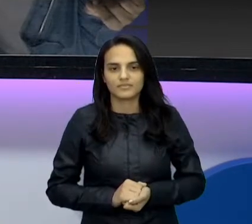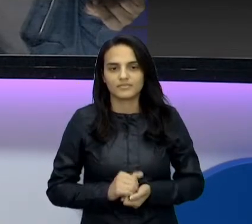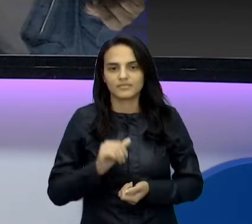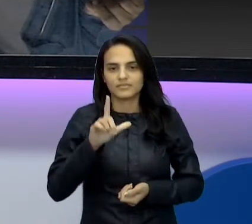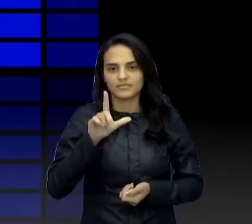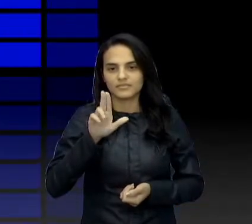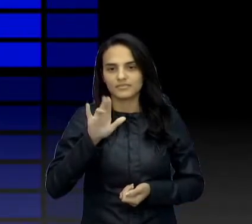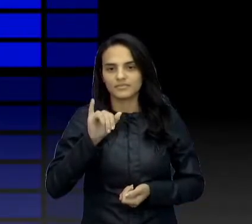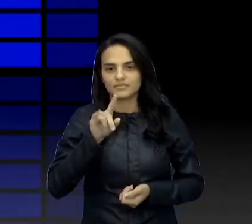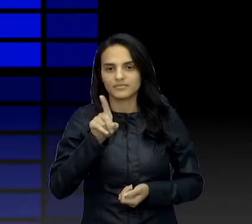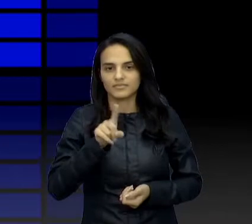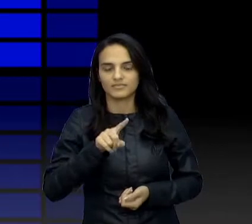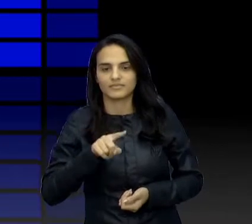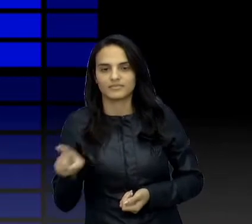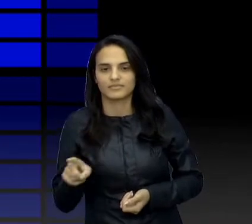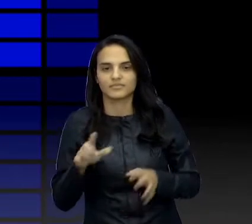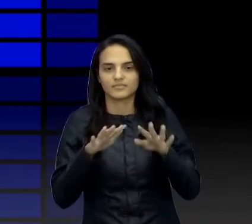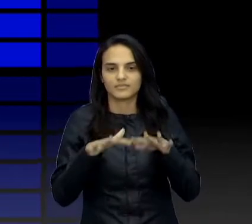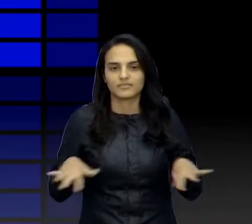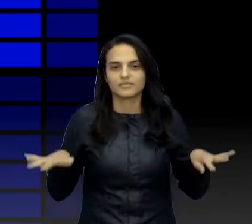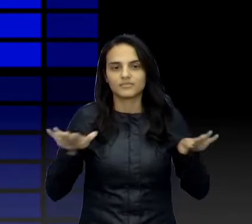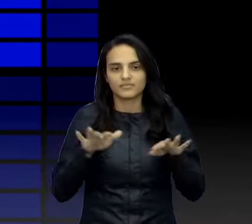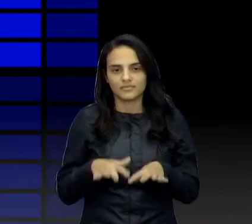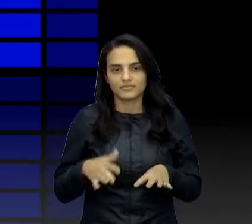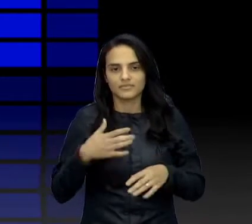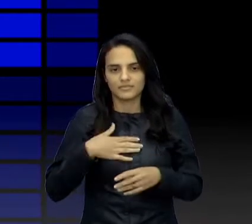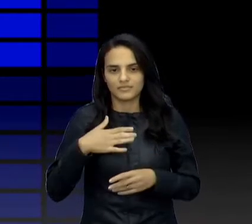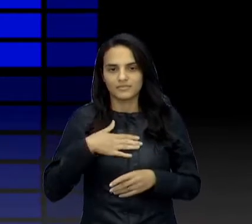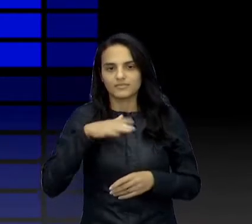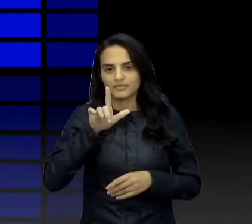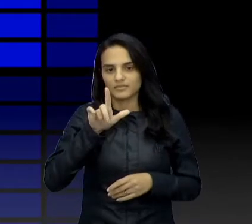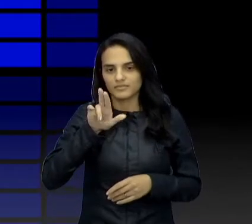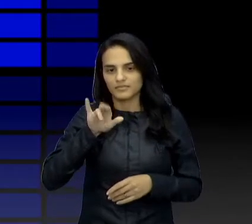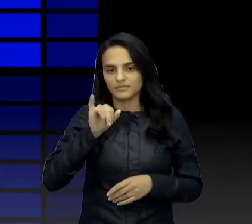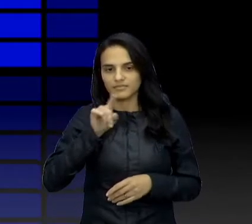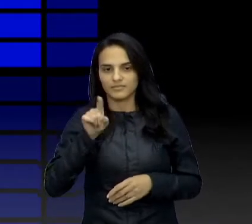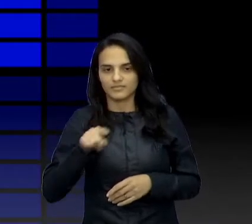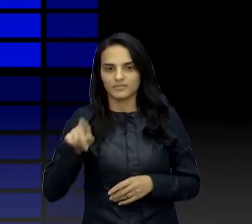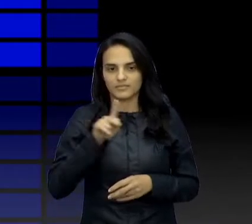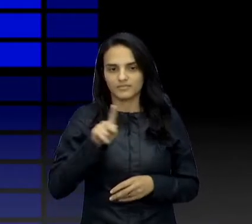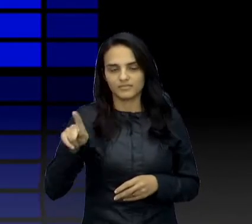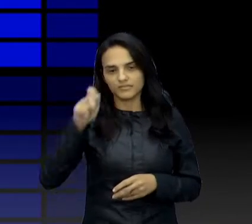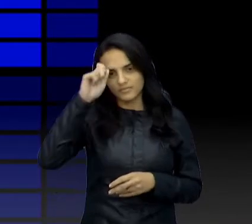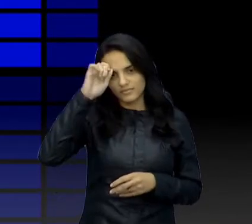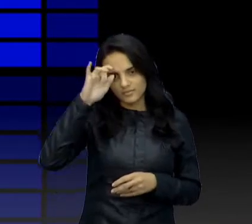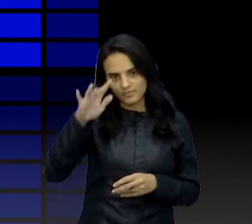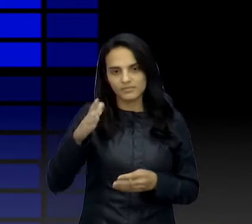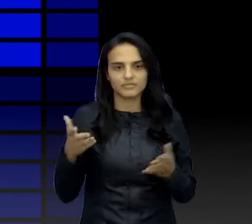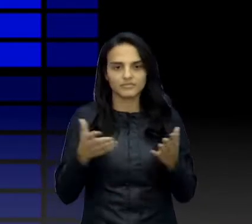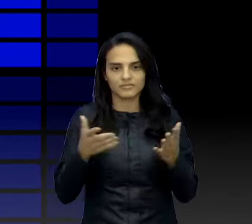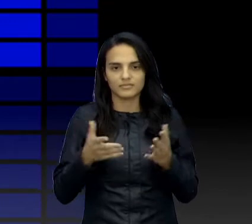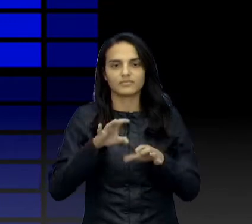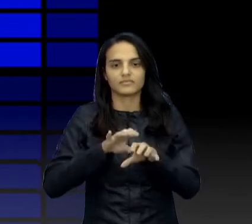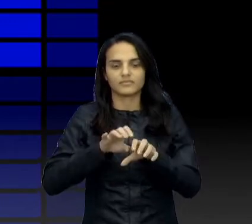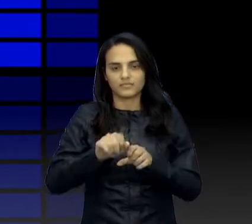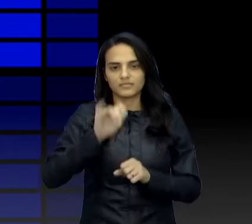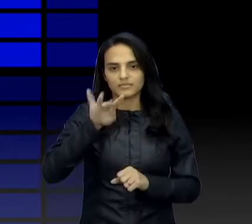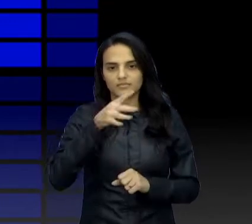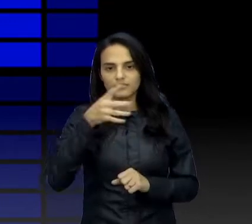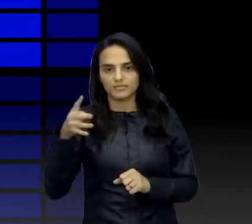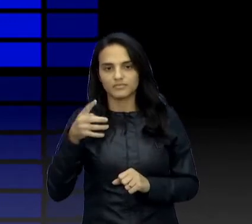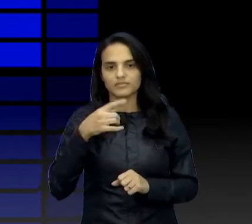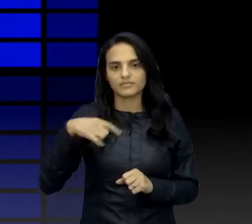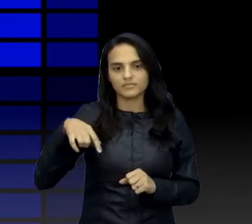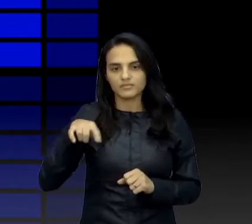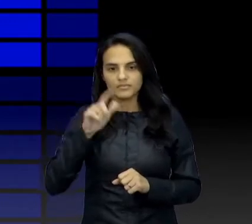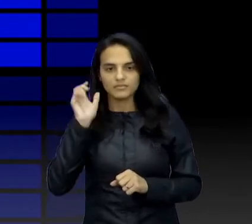Luiz? Salve, salve a todas e todos, eu sou Luiz, professor de filosofia, hoje formador na EFAP,